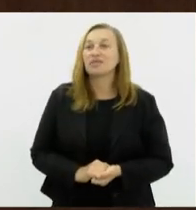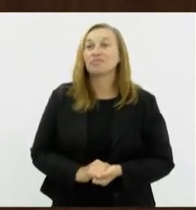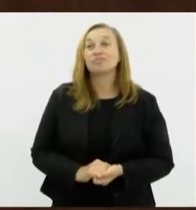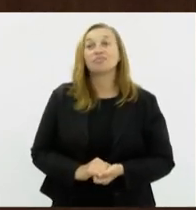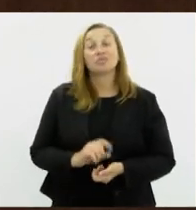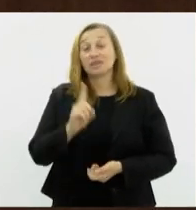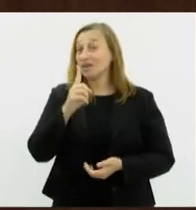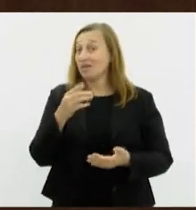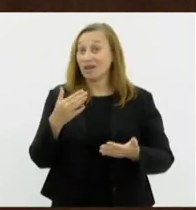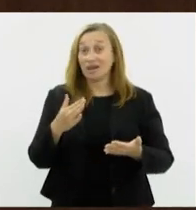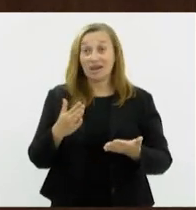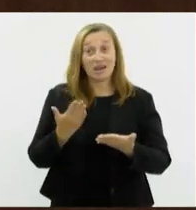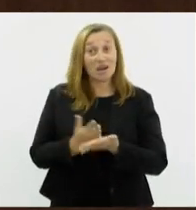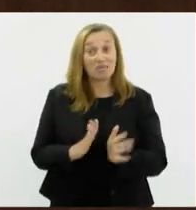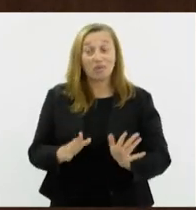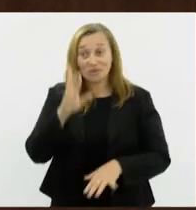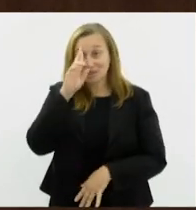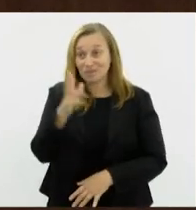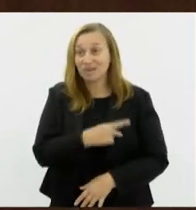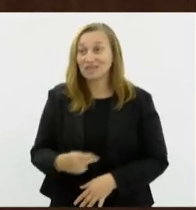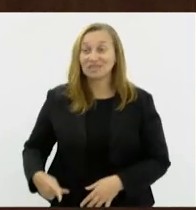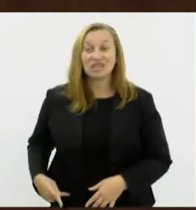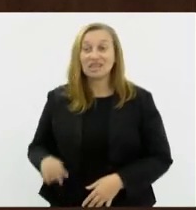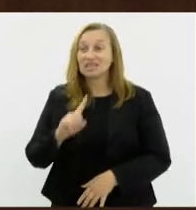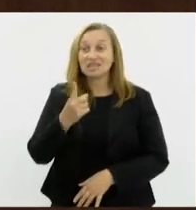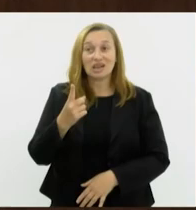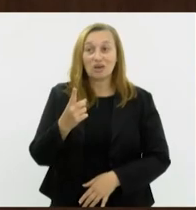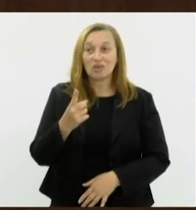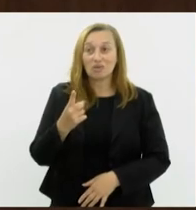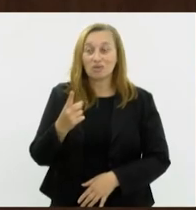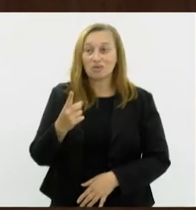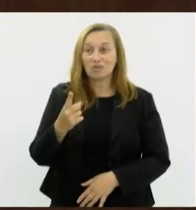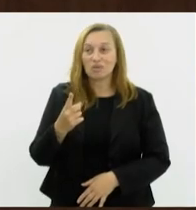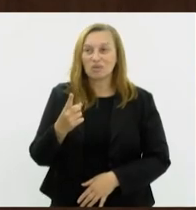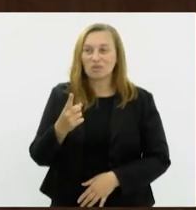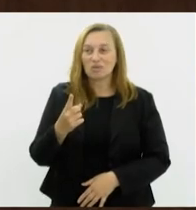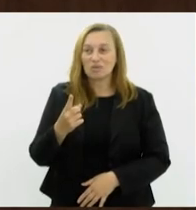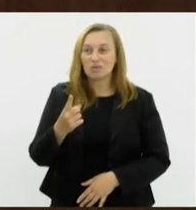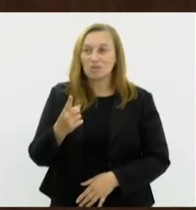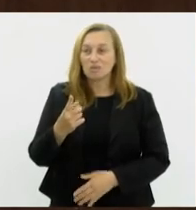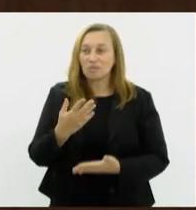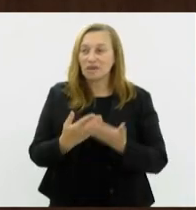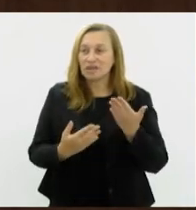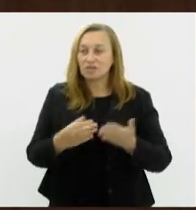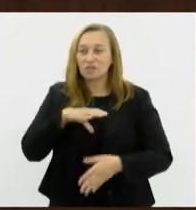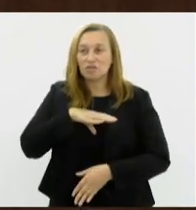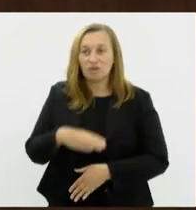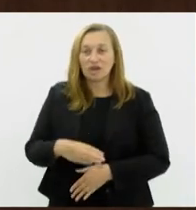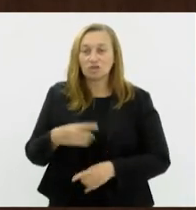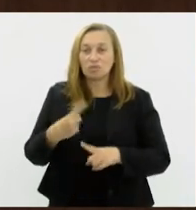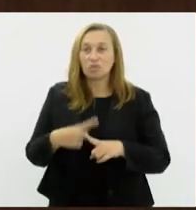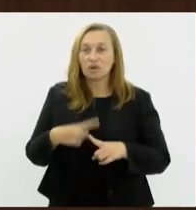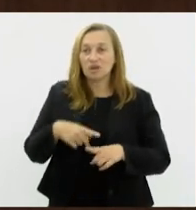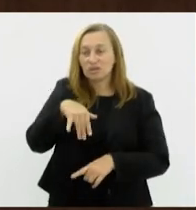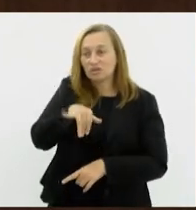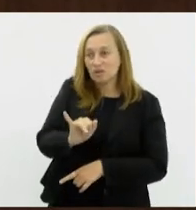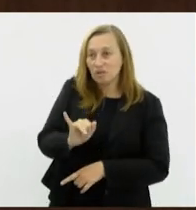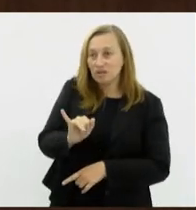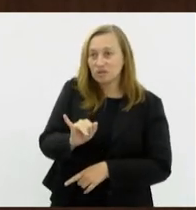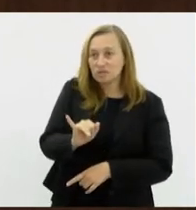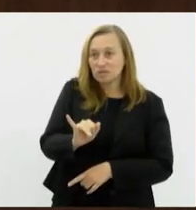Não acabou, senhora presidente. Não ganhou do Vasco, por acaso. O Nova Iguaçu jogou com o Vasco